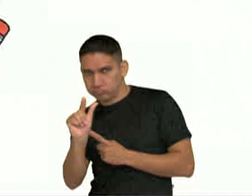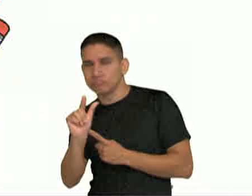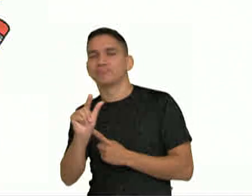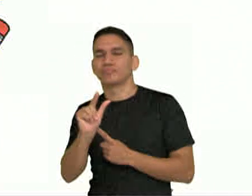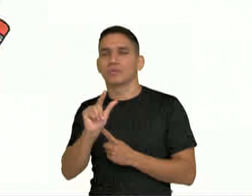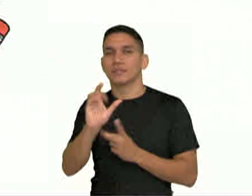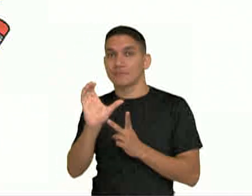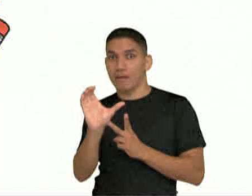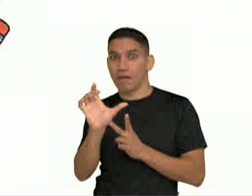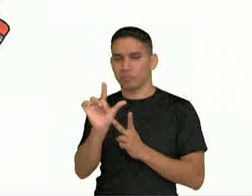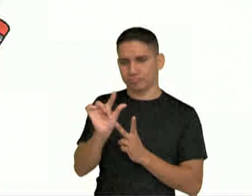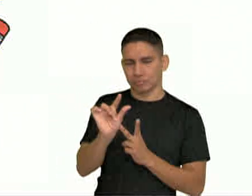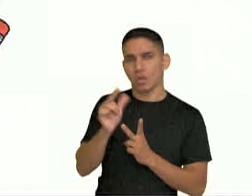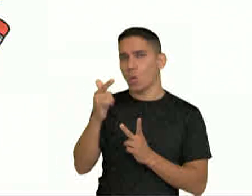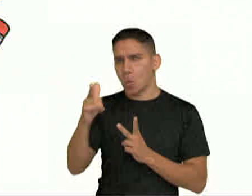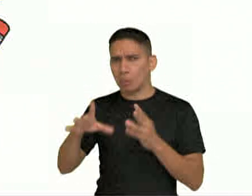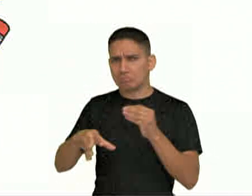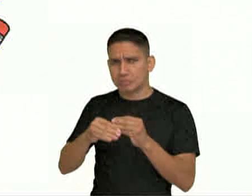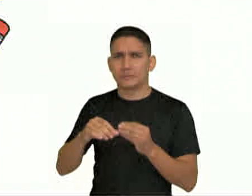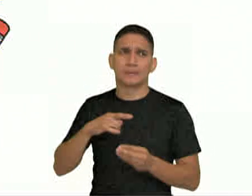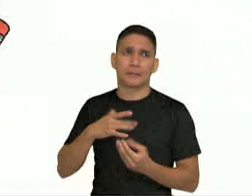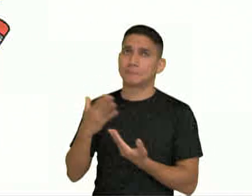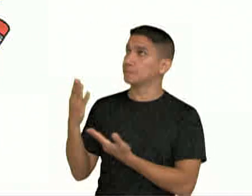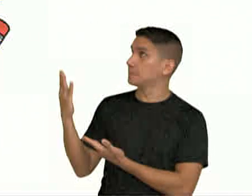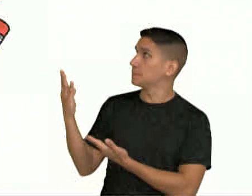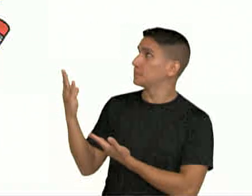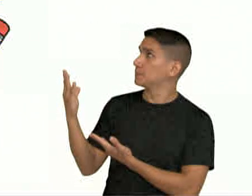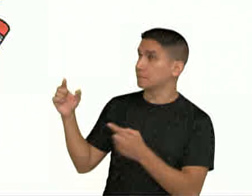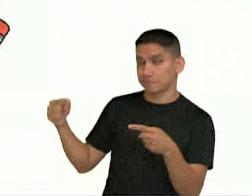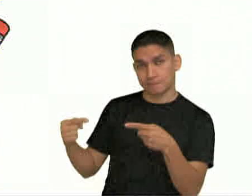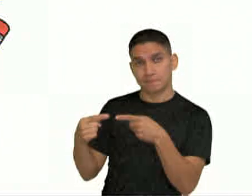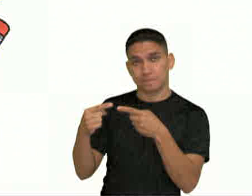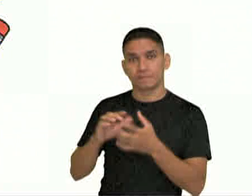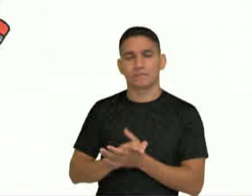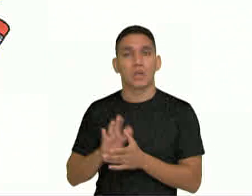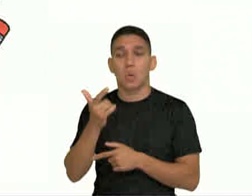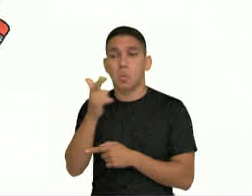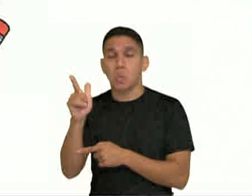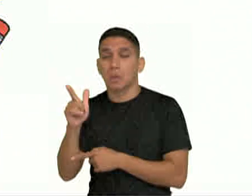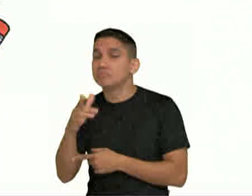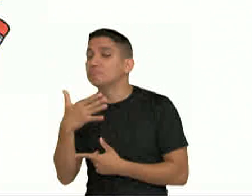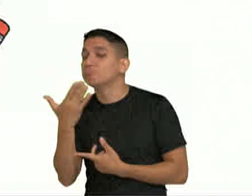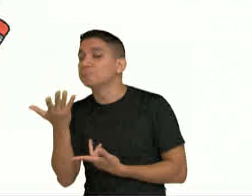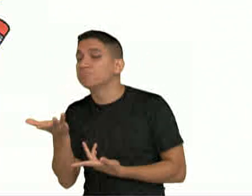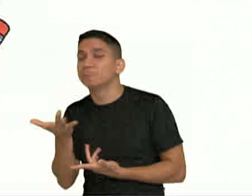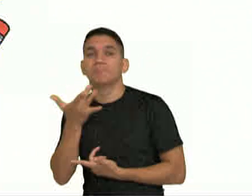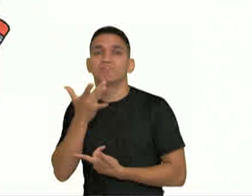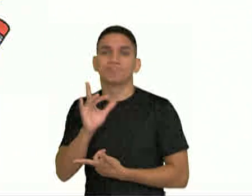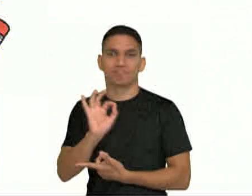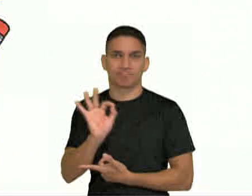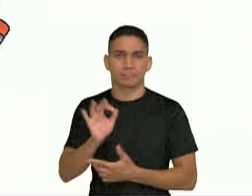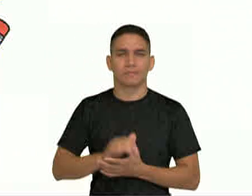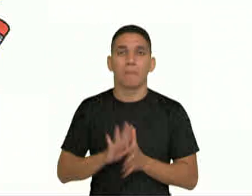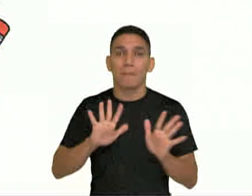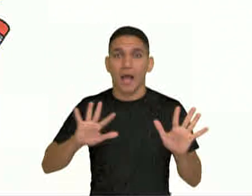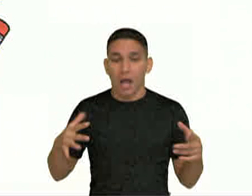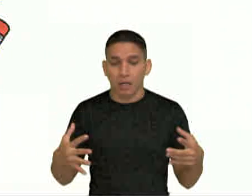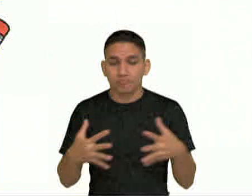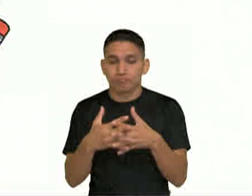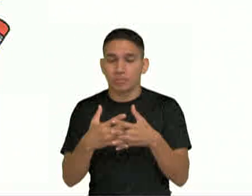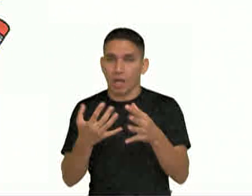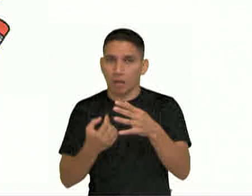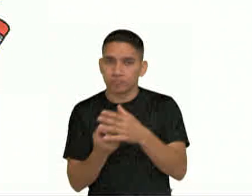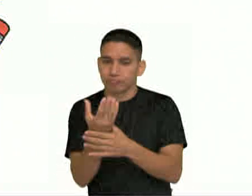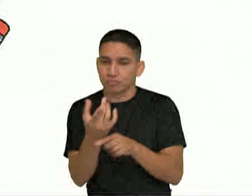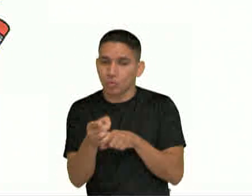e o outro albino, então cezinho. Né? A outra parte ali a gente não sabe ainda. Mas do cruzamento, só teve